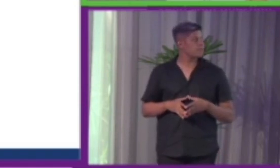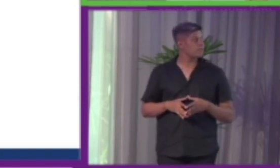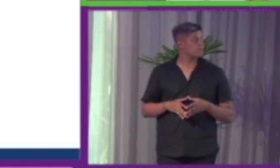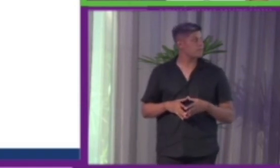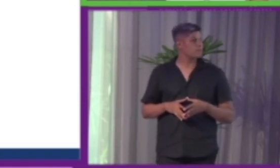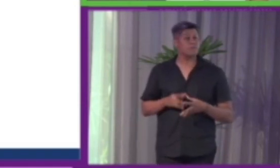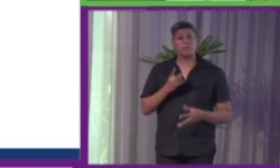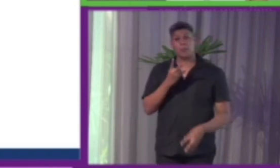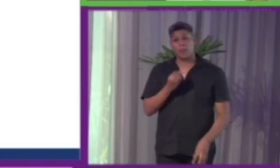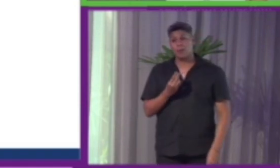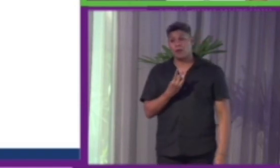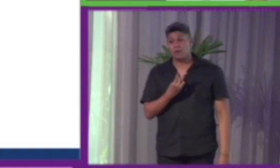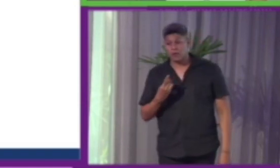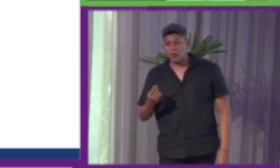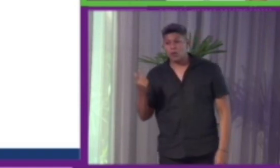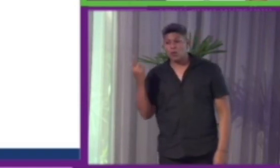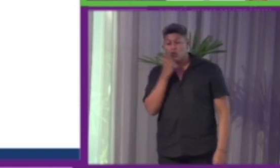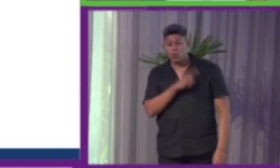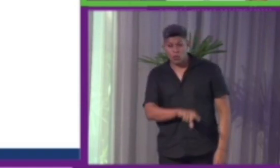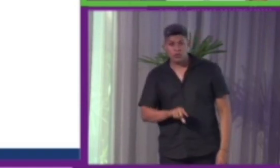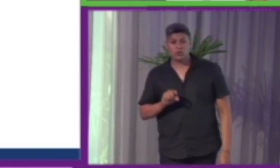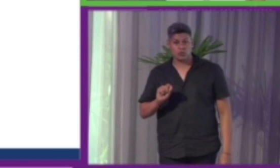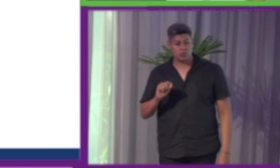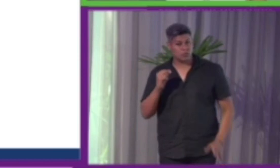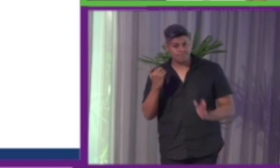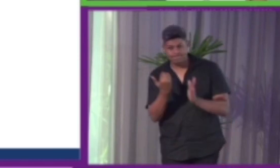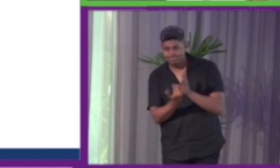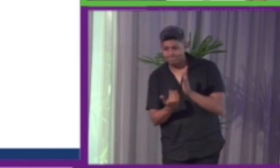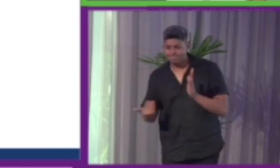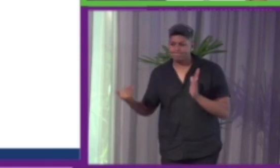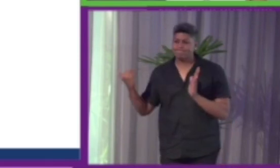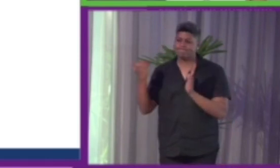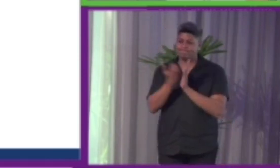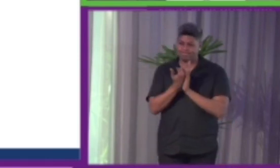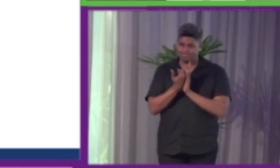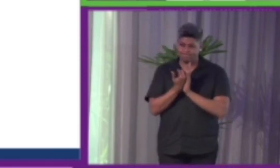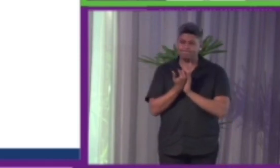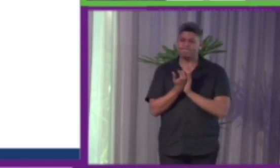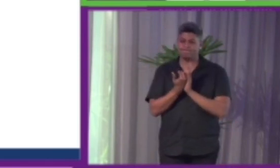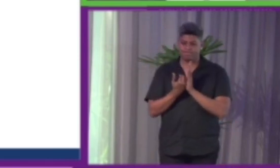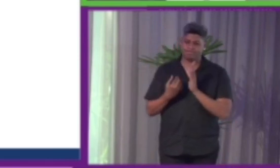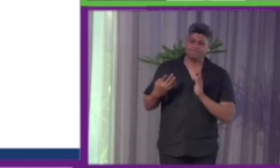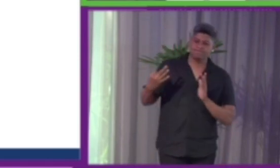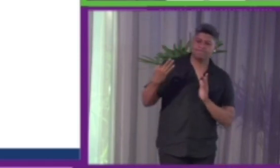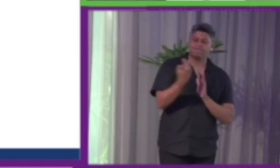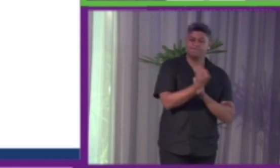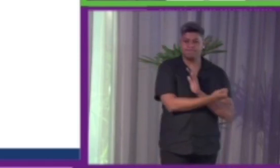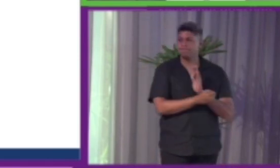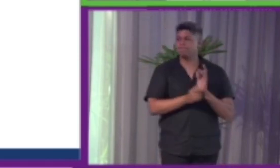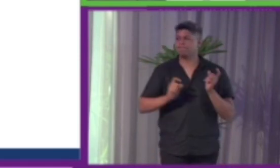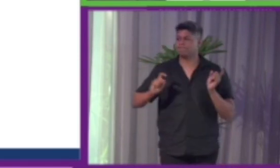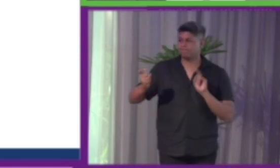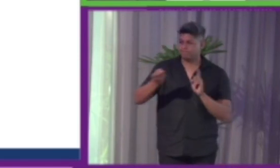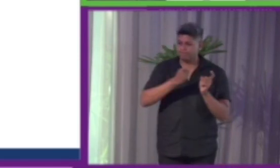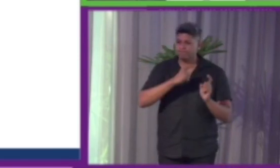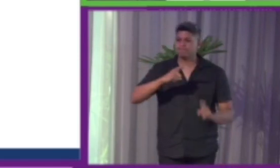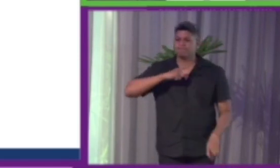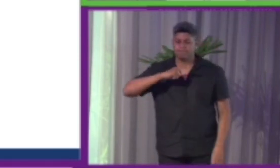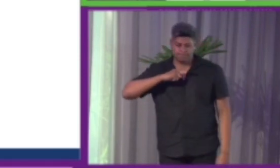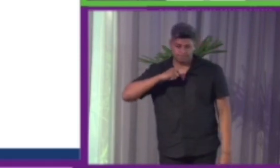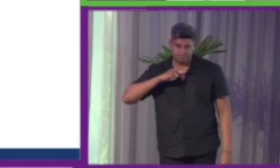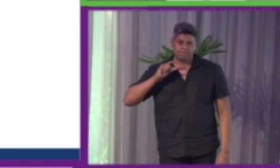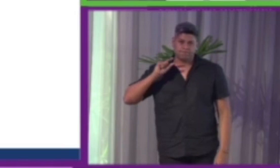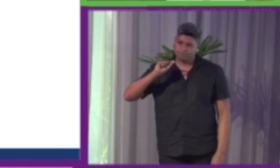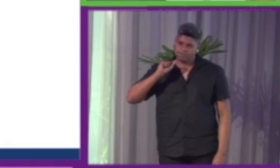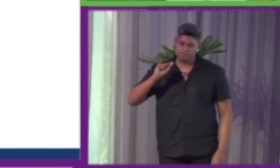Em 2021, a gente conseguiu ter um grande salto de avanço com todas essas discussões que a gente teve, da